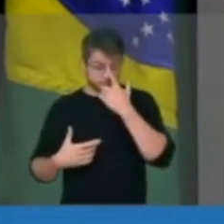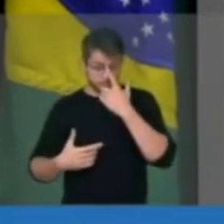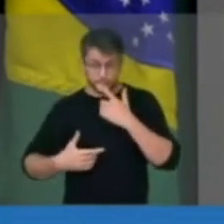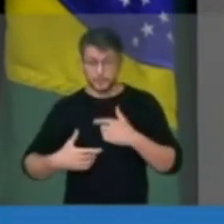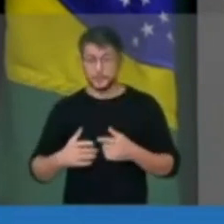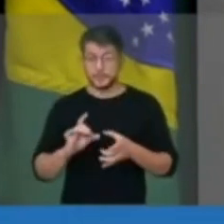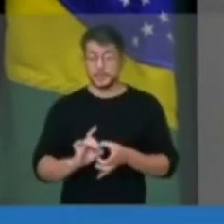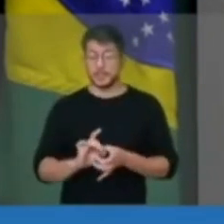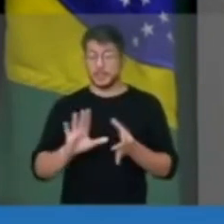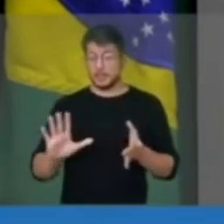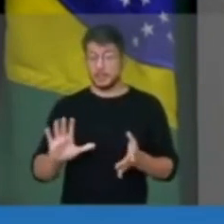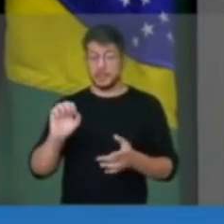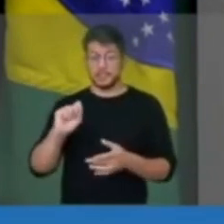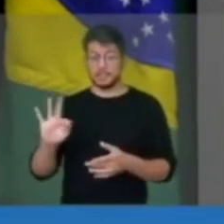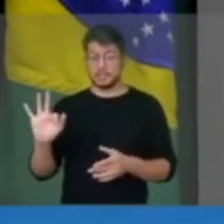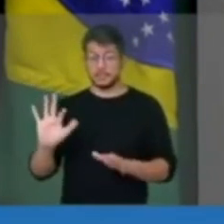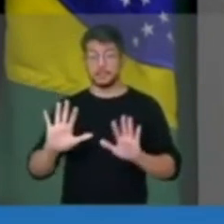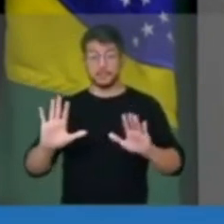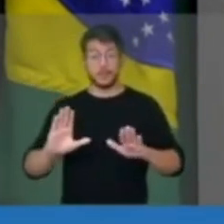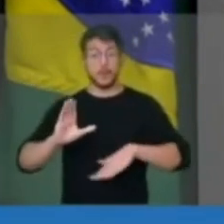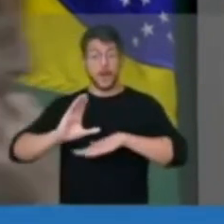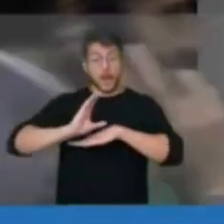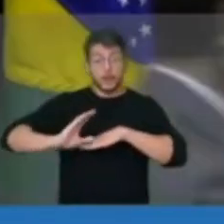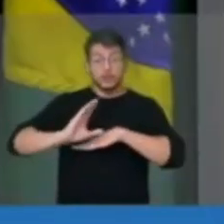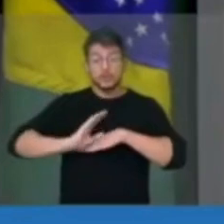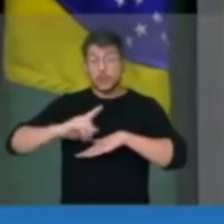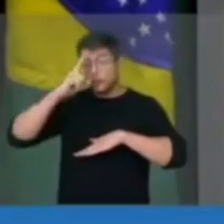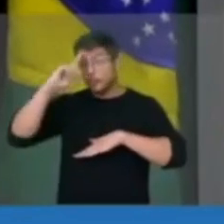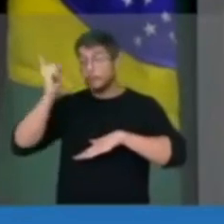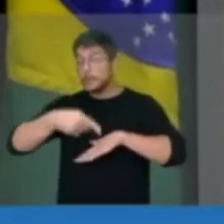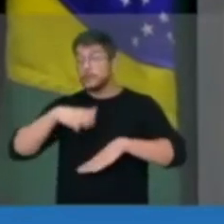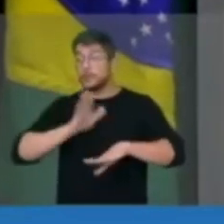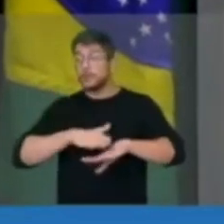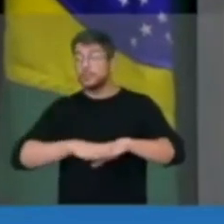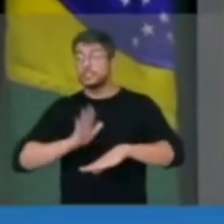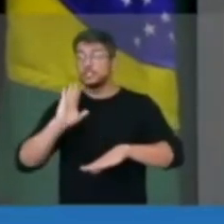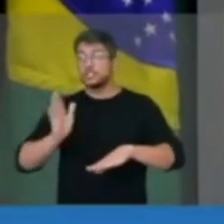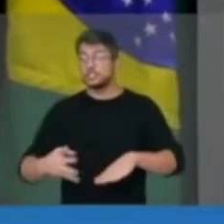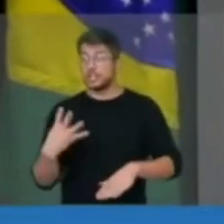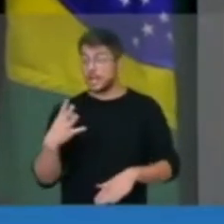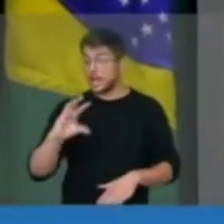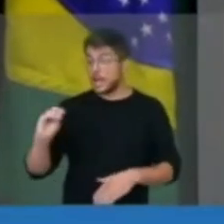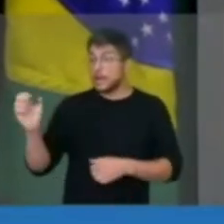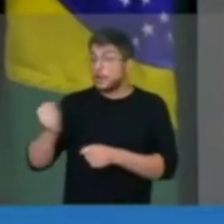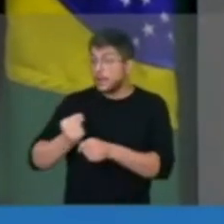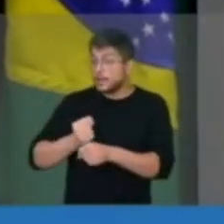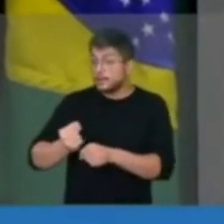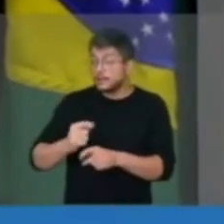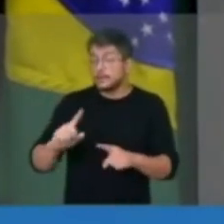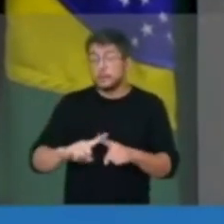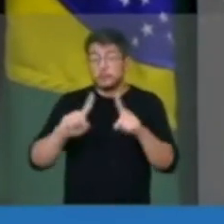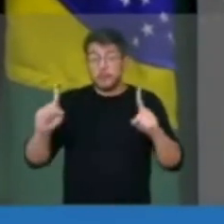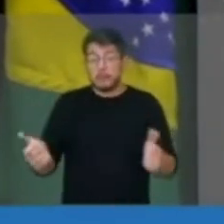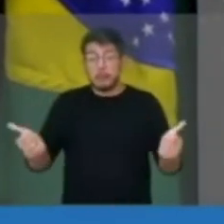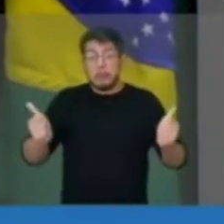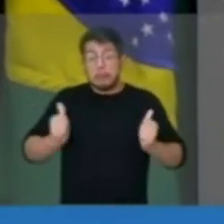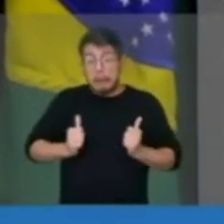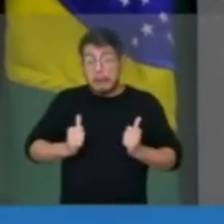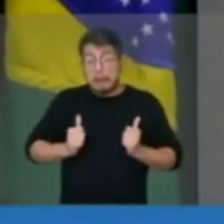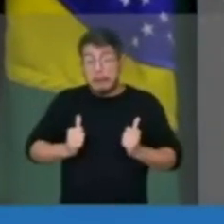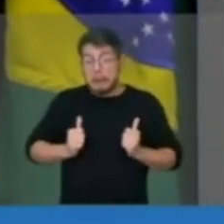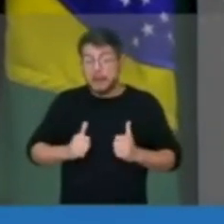não legislou em 40 anos. E aí, o próprio Congresso Nacional aprovou a existência de um instrumento